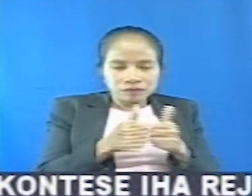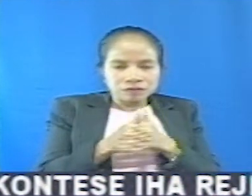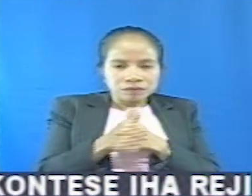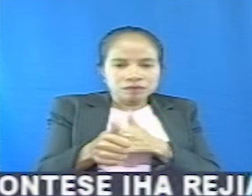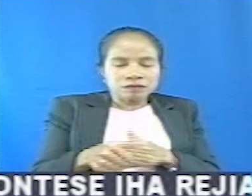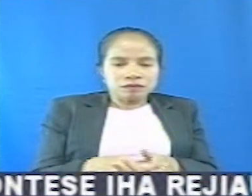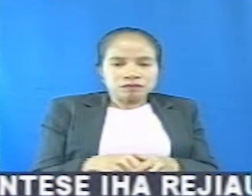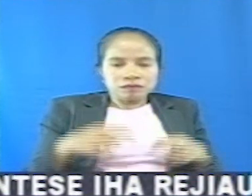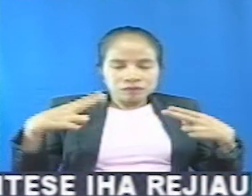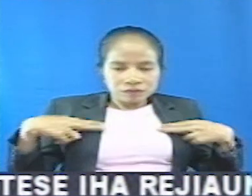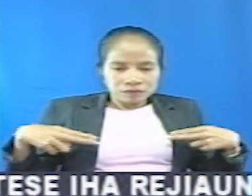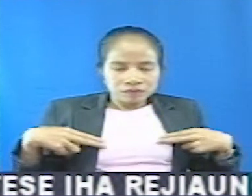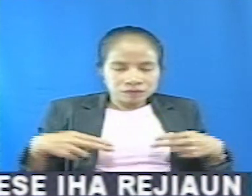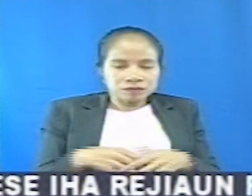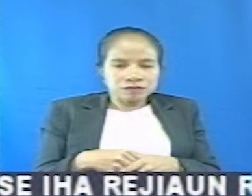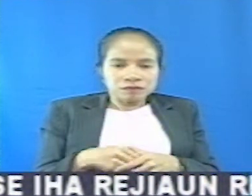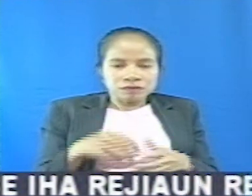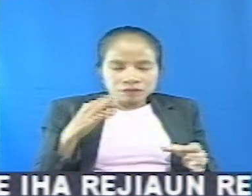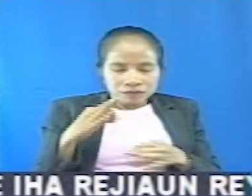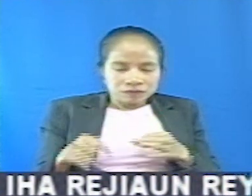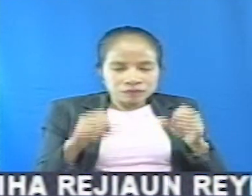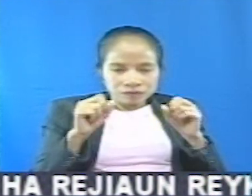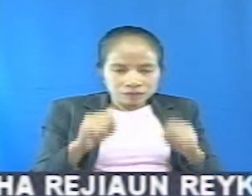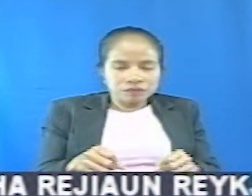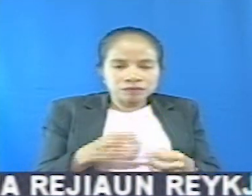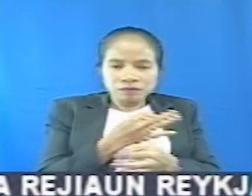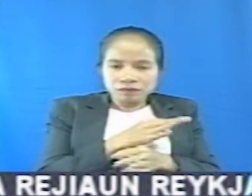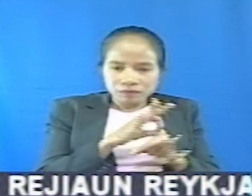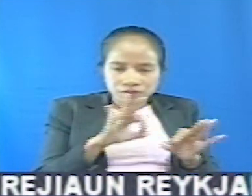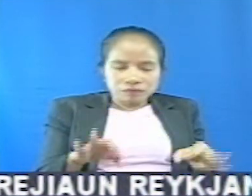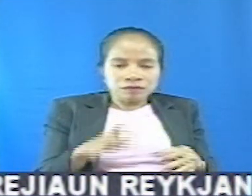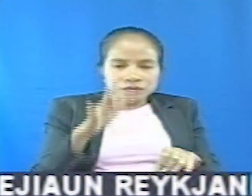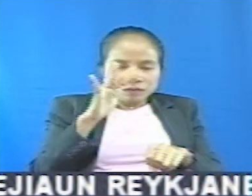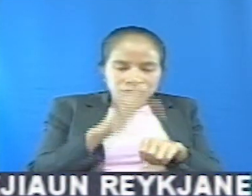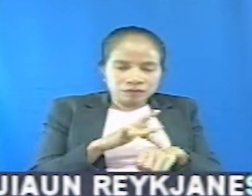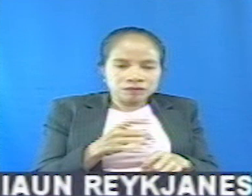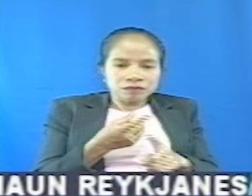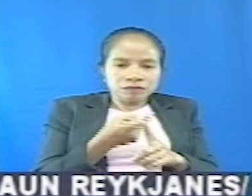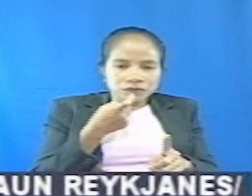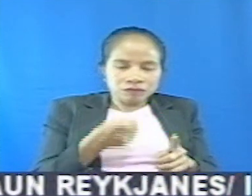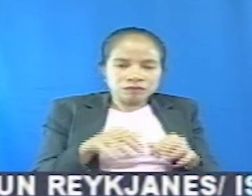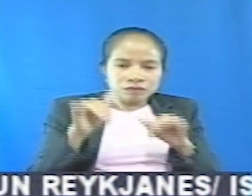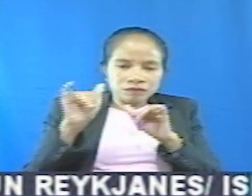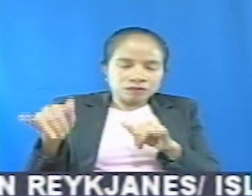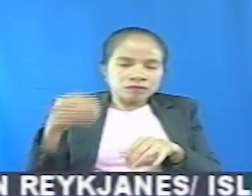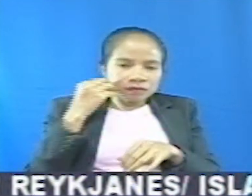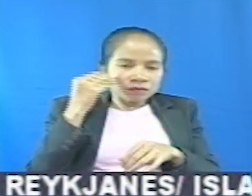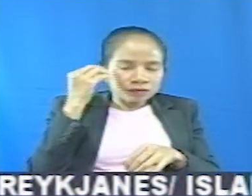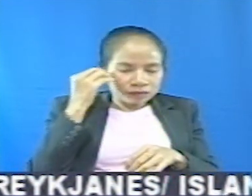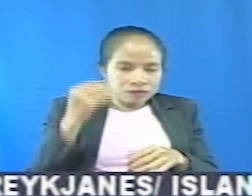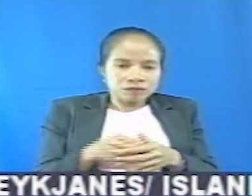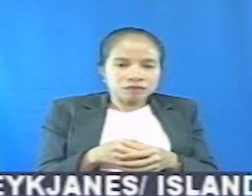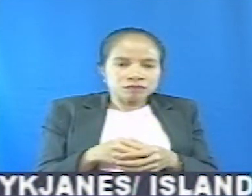regras saudinian. Não é, bele hakotu fontes de transmissão lihusi hela iha uma